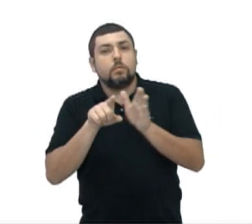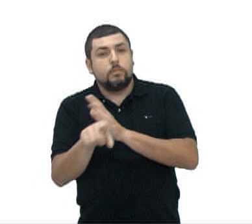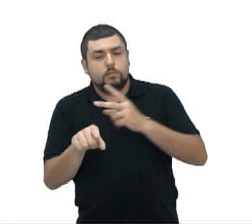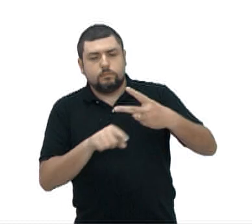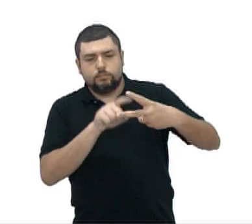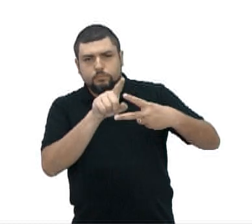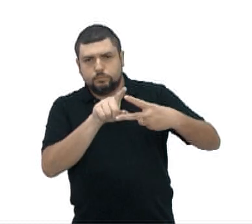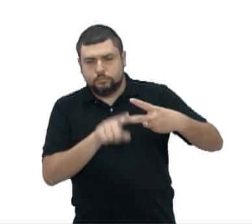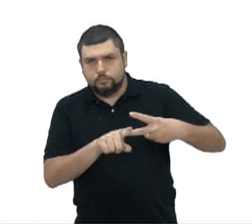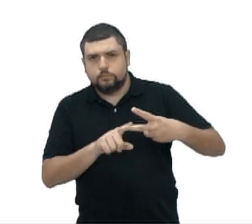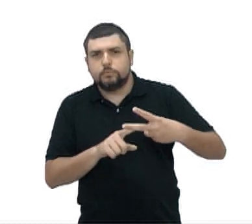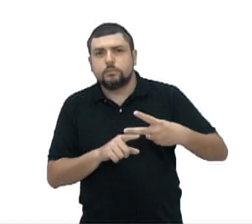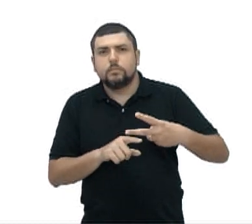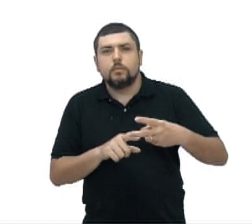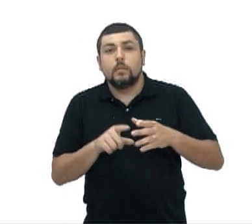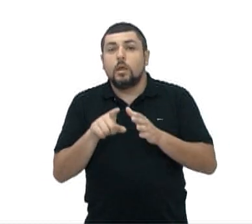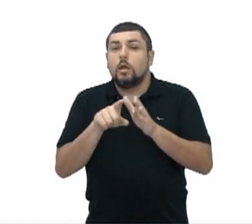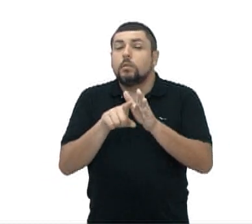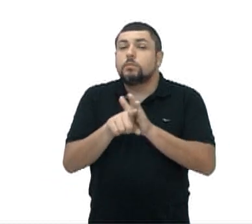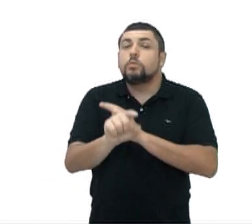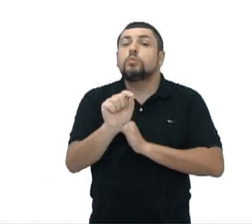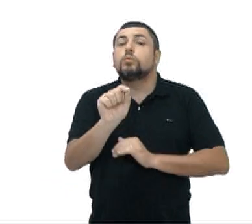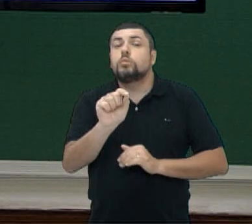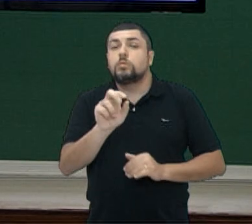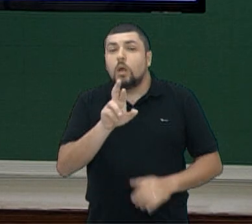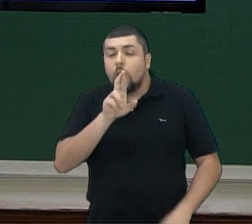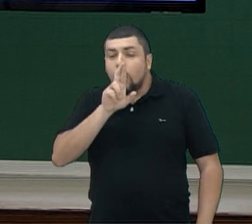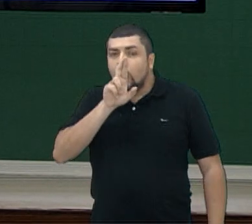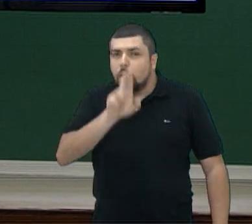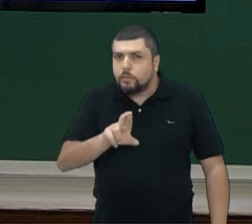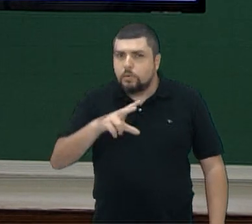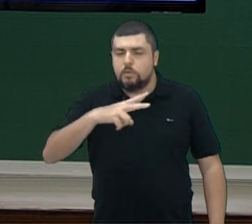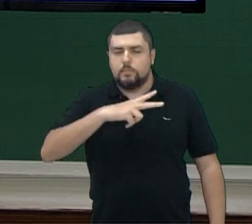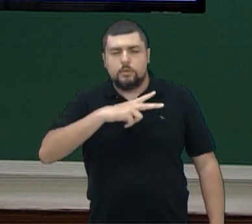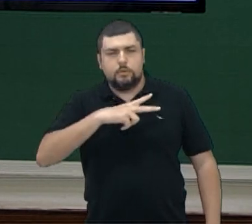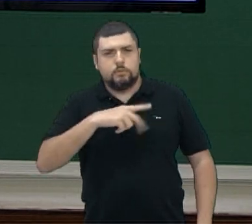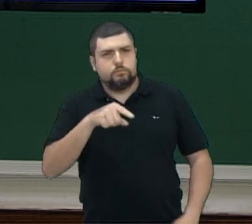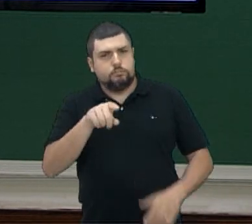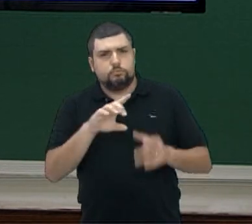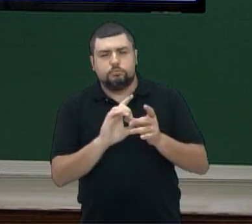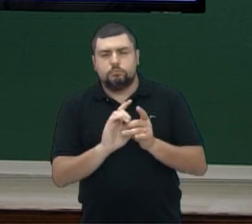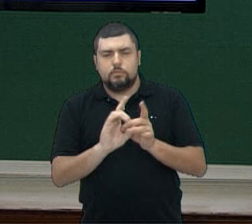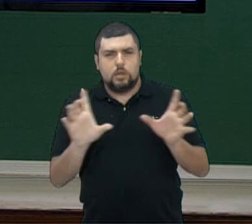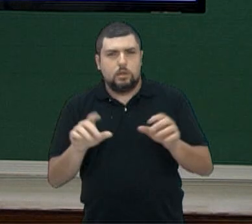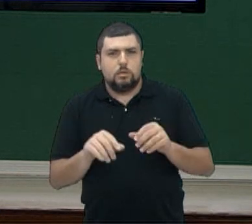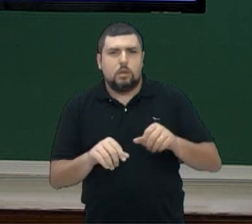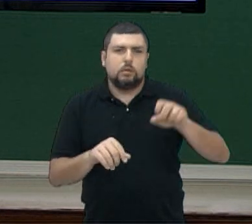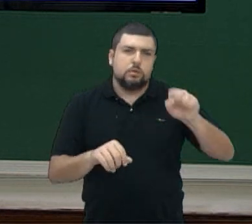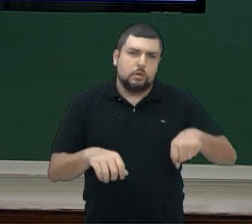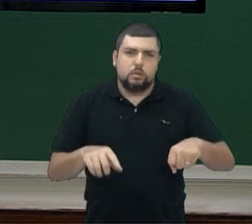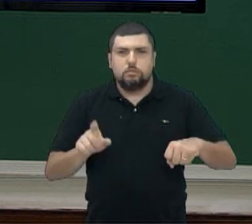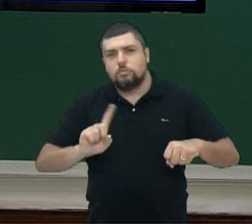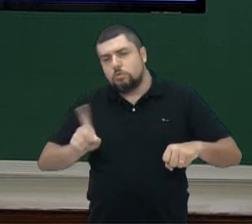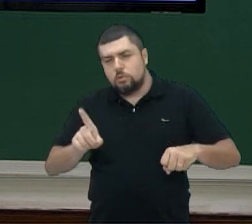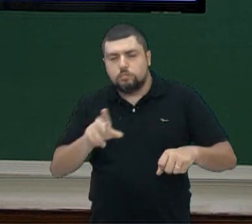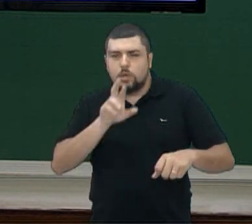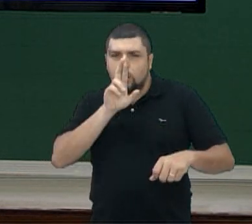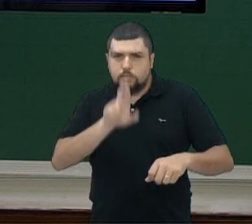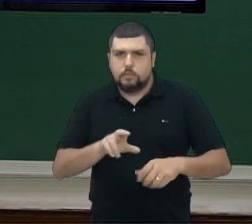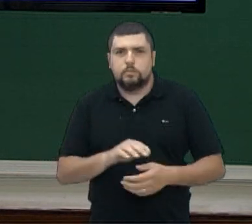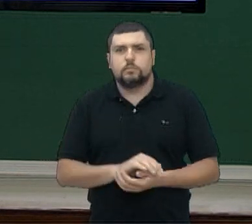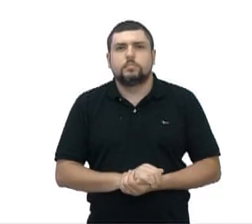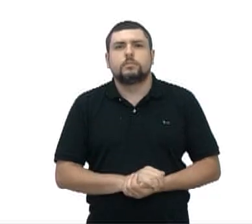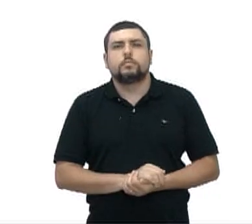perguntas bem pessoais assim, tá? Então vocês fiquem à vontade para responder sim ou não e dar a sua resposta. Number